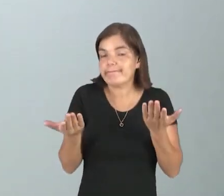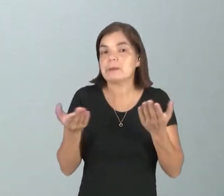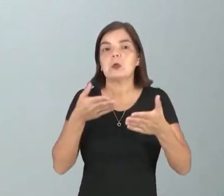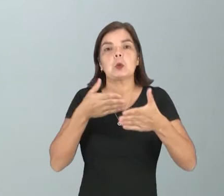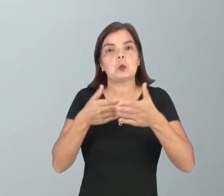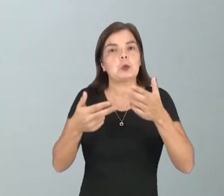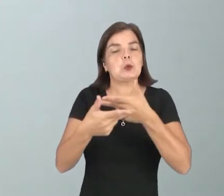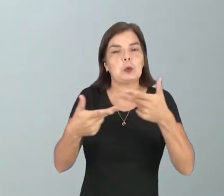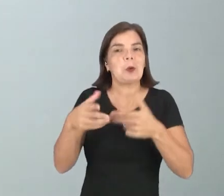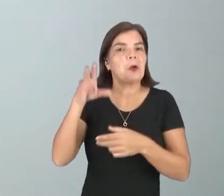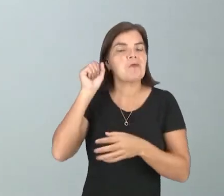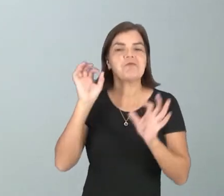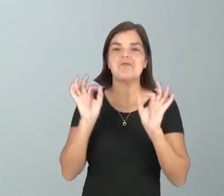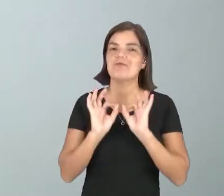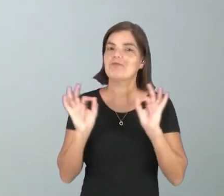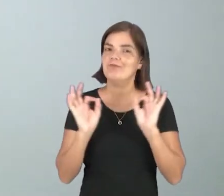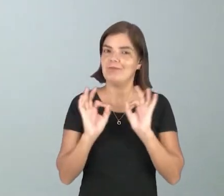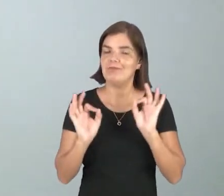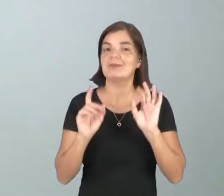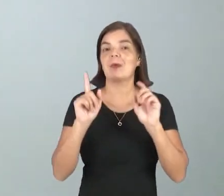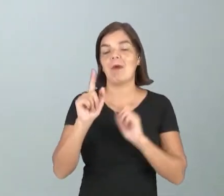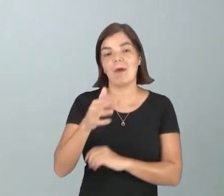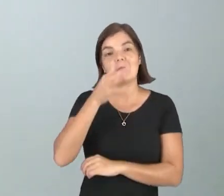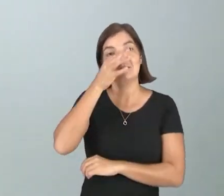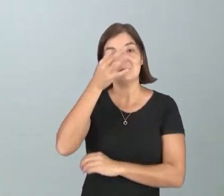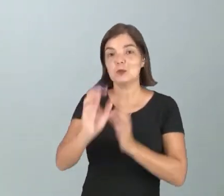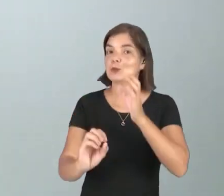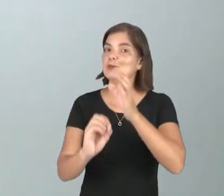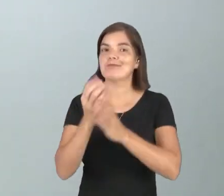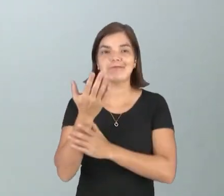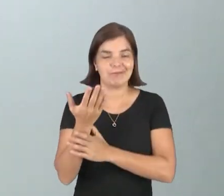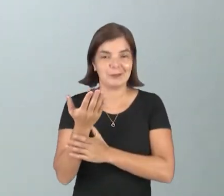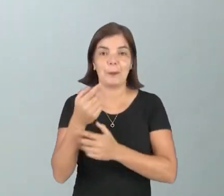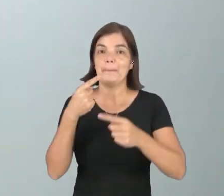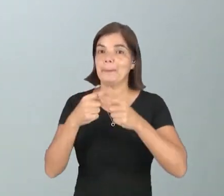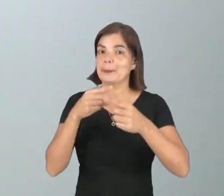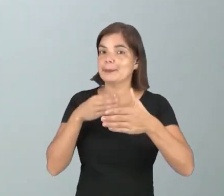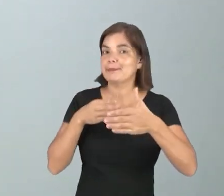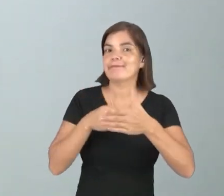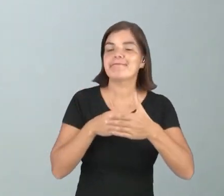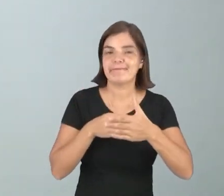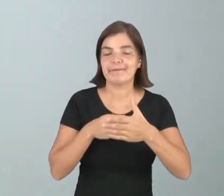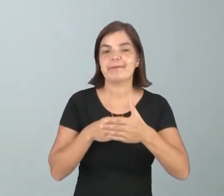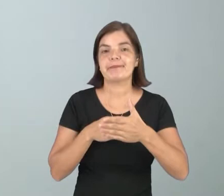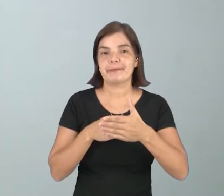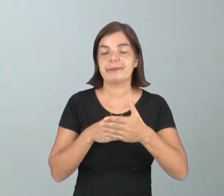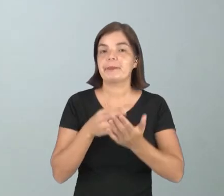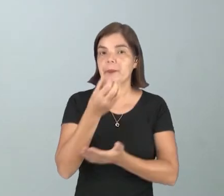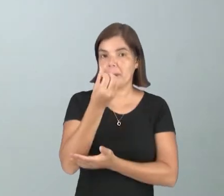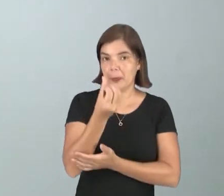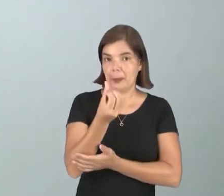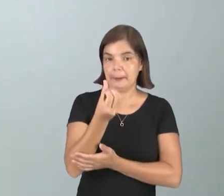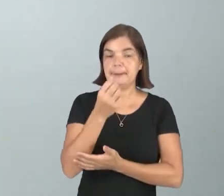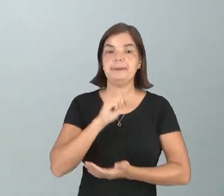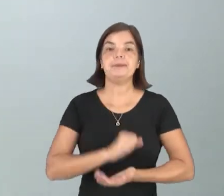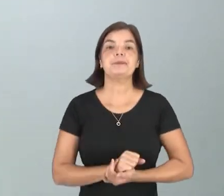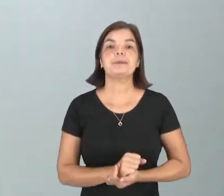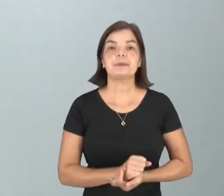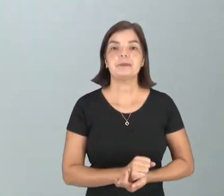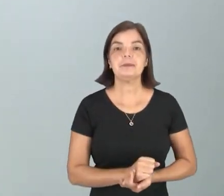pediu para eu não ouvir música é um futuro que não ocorreu porque foi impedido Esses são os tempos no modo indicativo